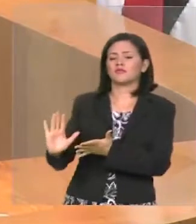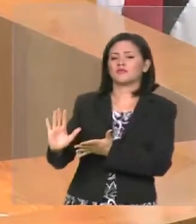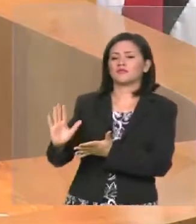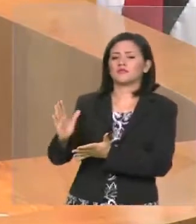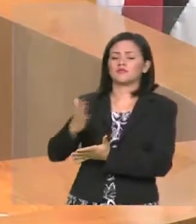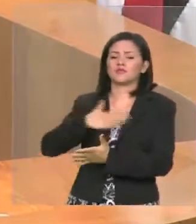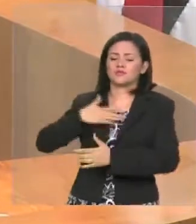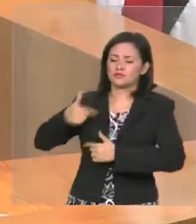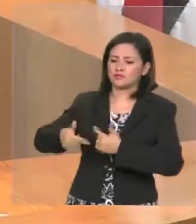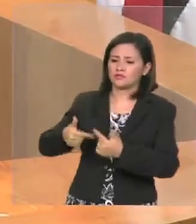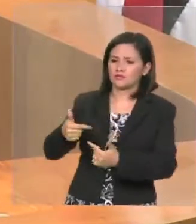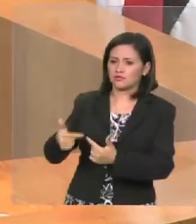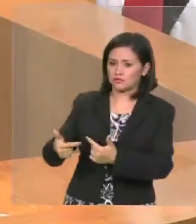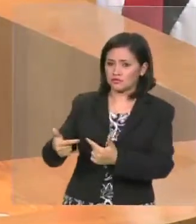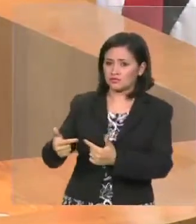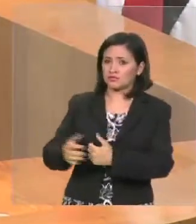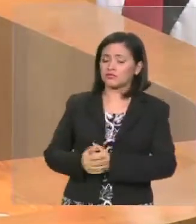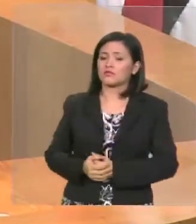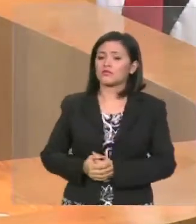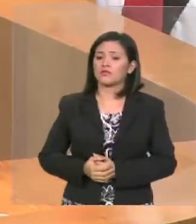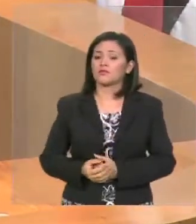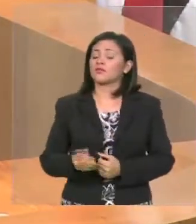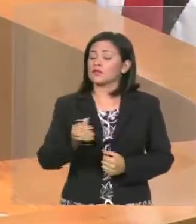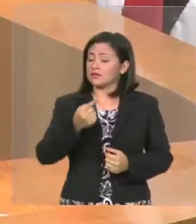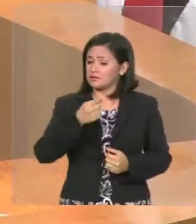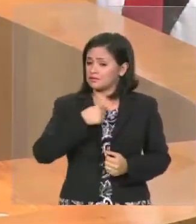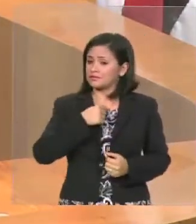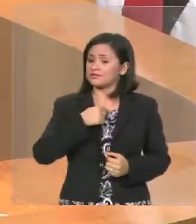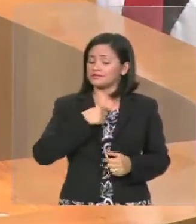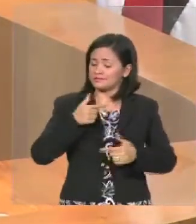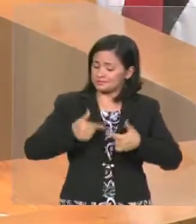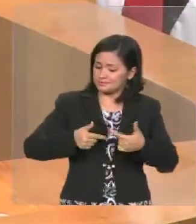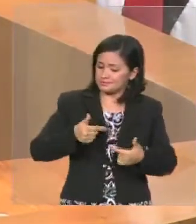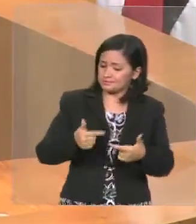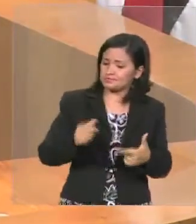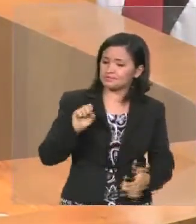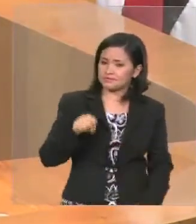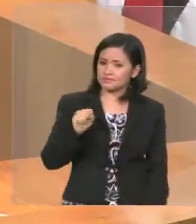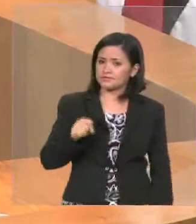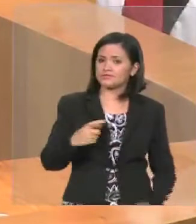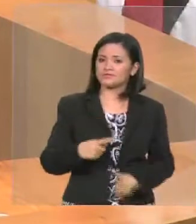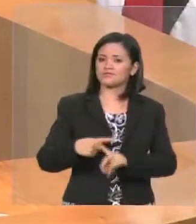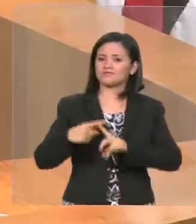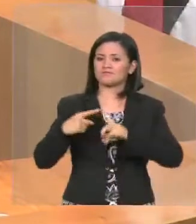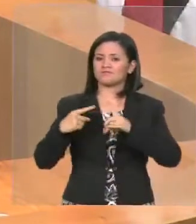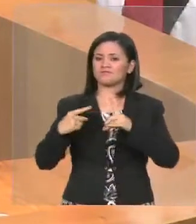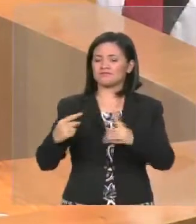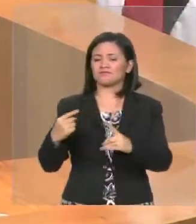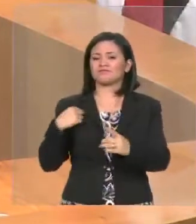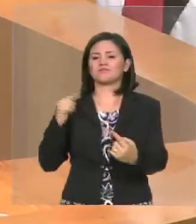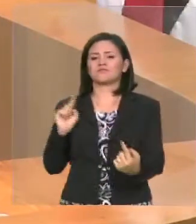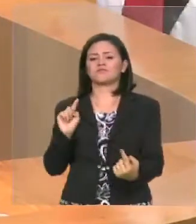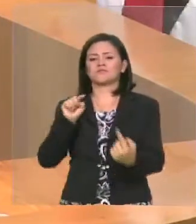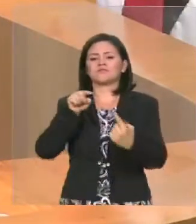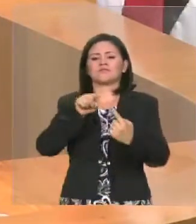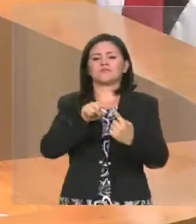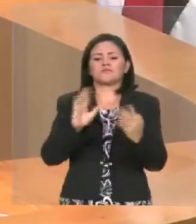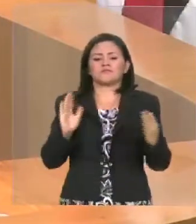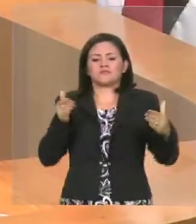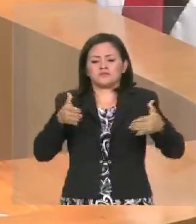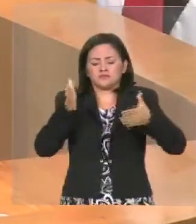combate. Estou totalmente determinado na carreira. Não alterou em